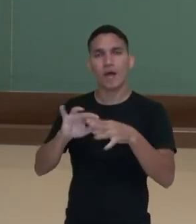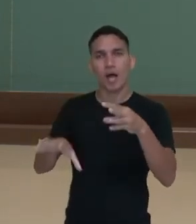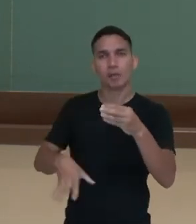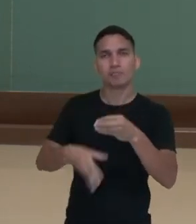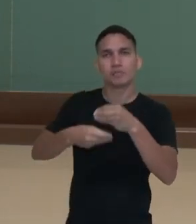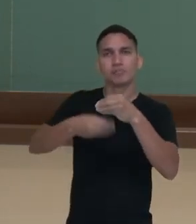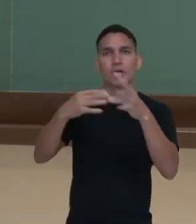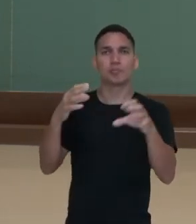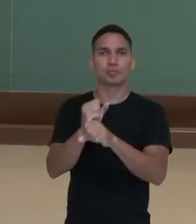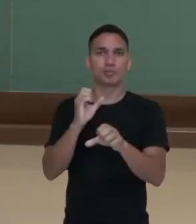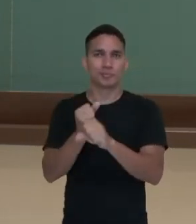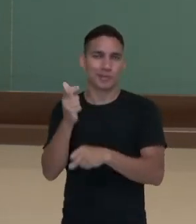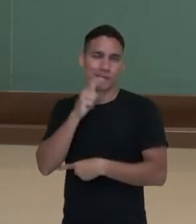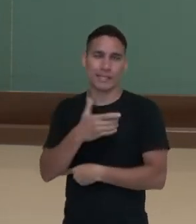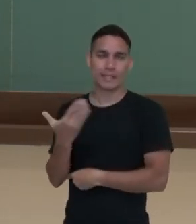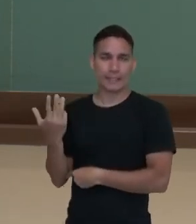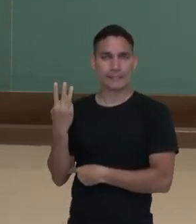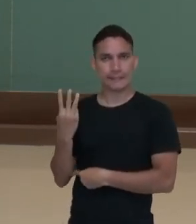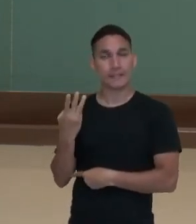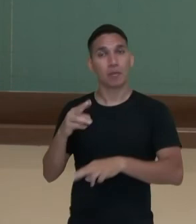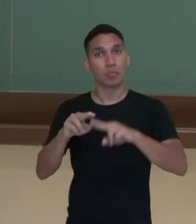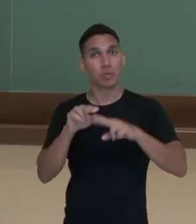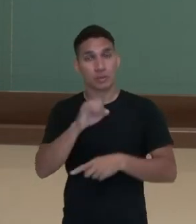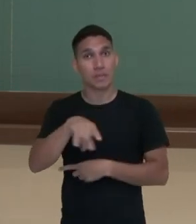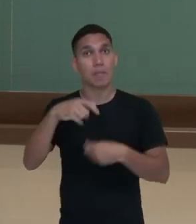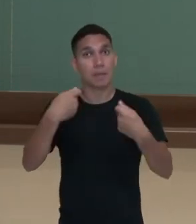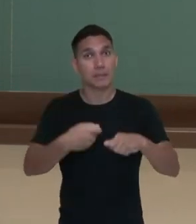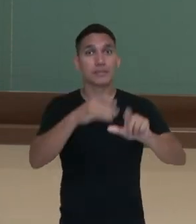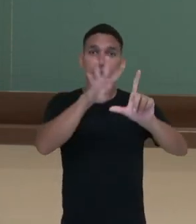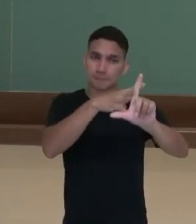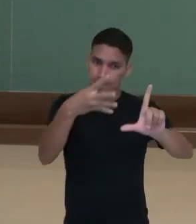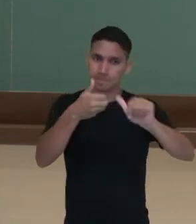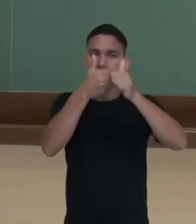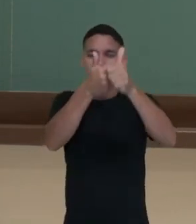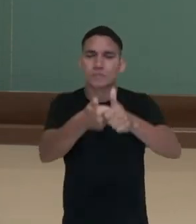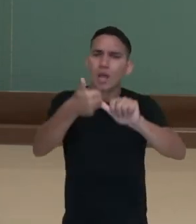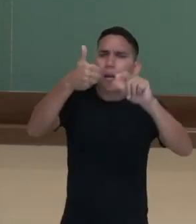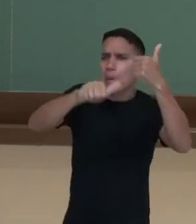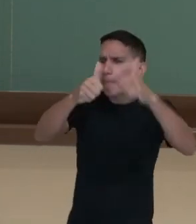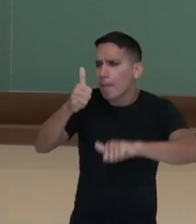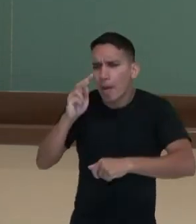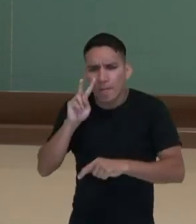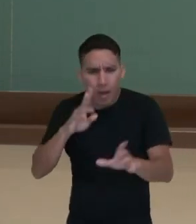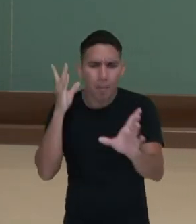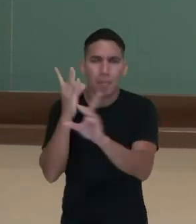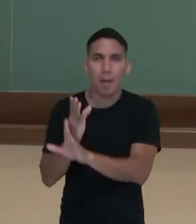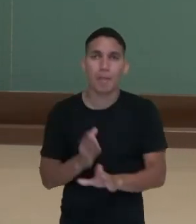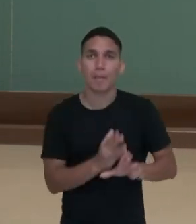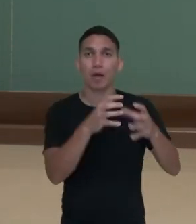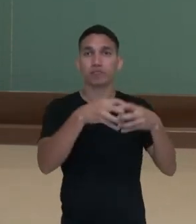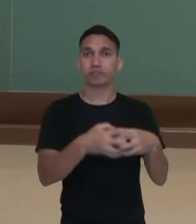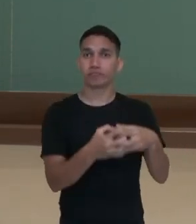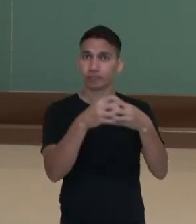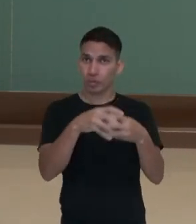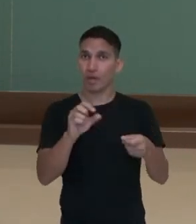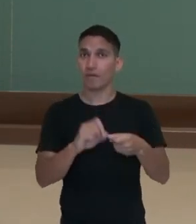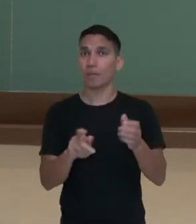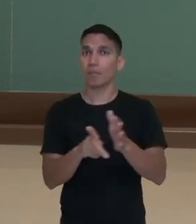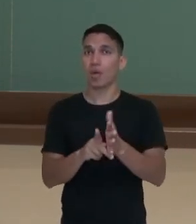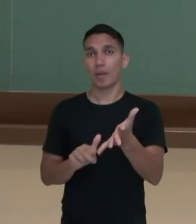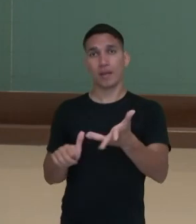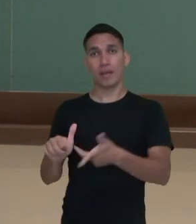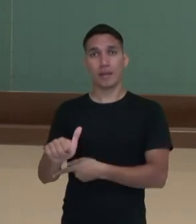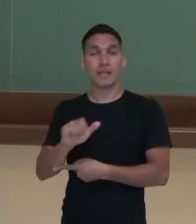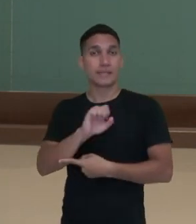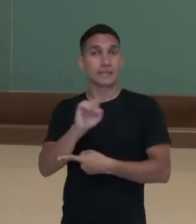que você obteve ali no número 3. Então, você precisa ter a tabela periódica para verificar as massas e fazer a massa molecular de uma